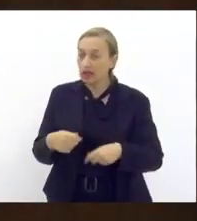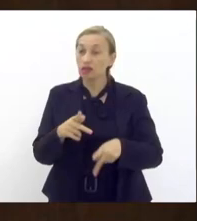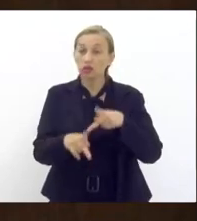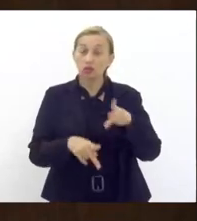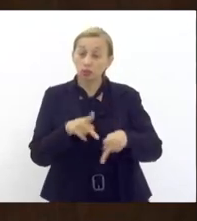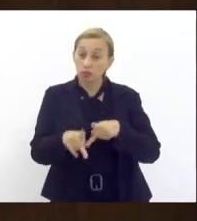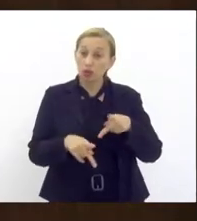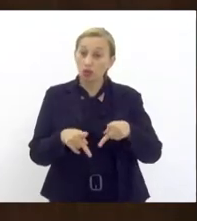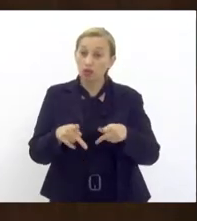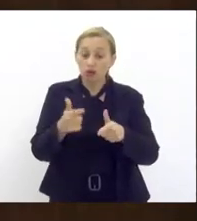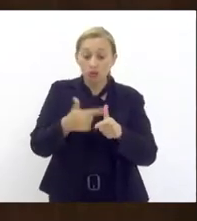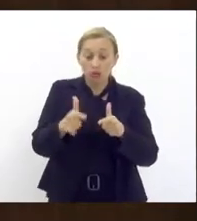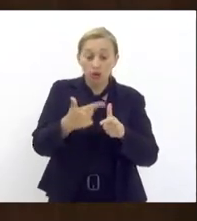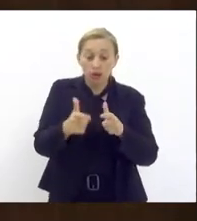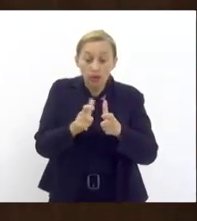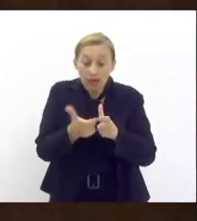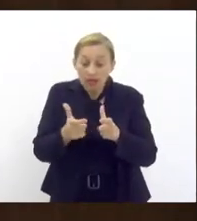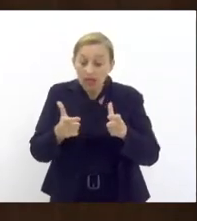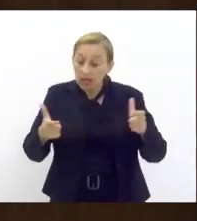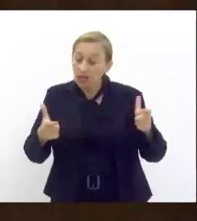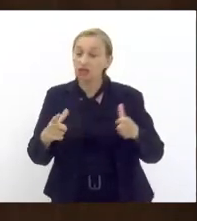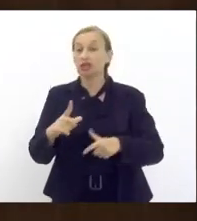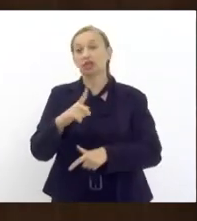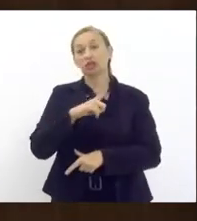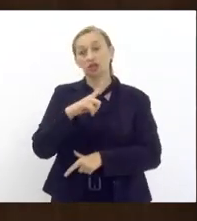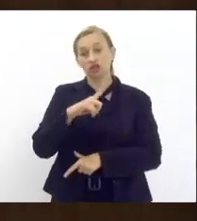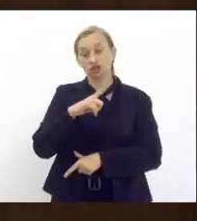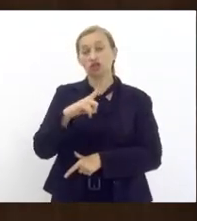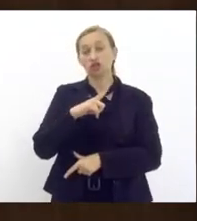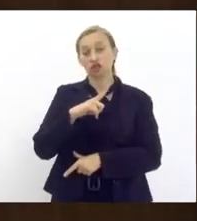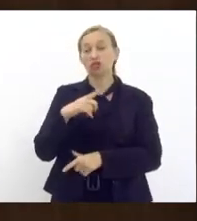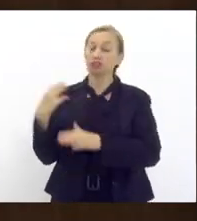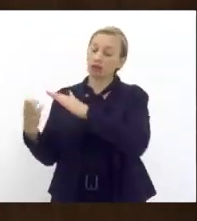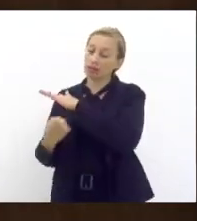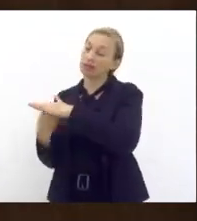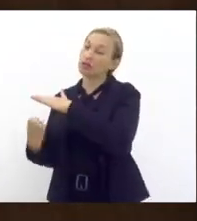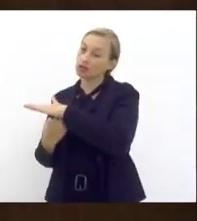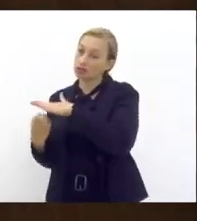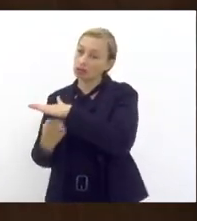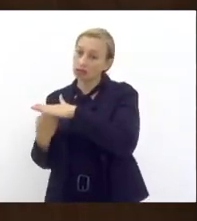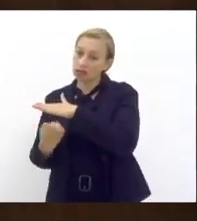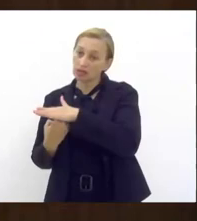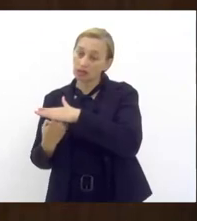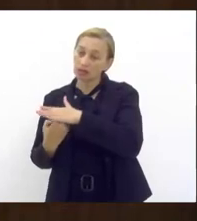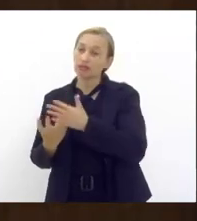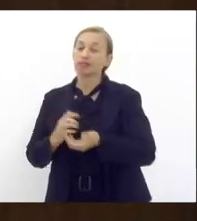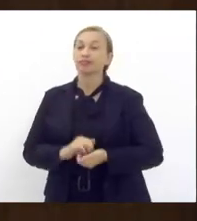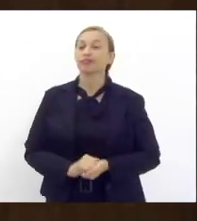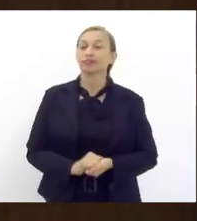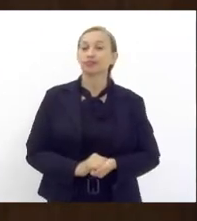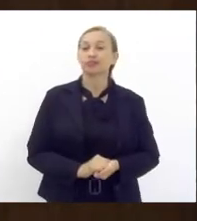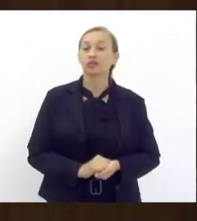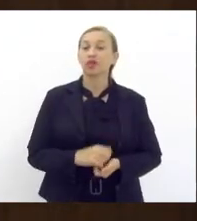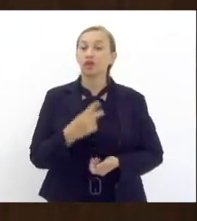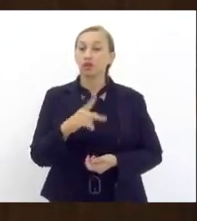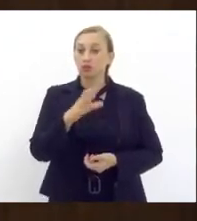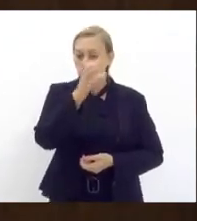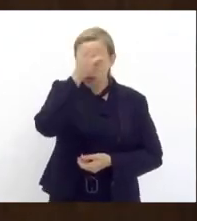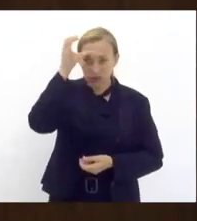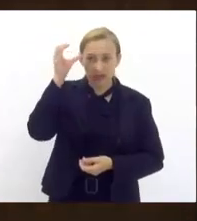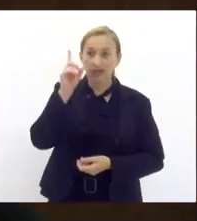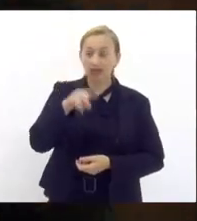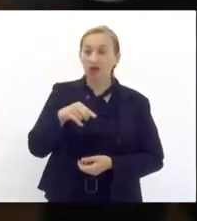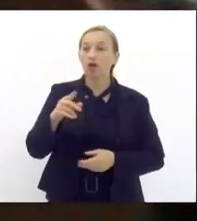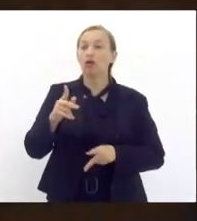o tamanho do desrespeito que a concessionária tinha com os seus clientes, que é o povo